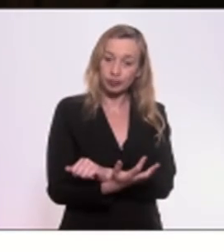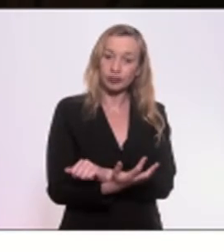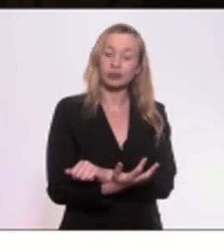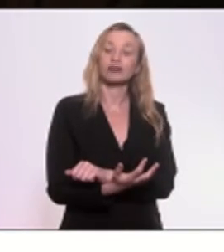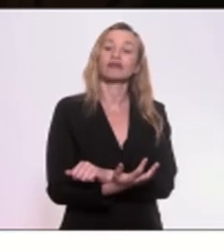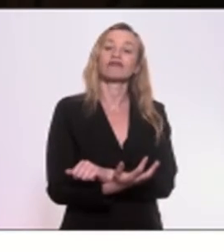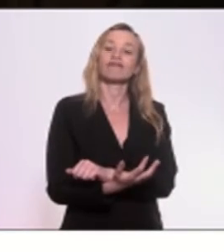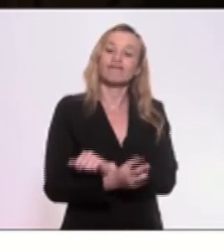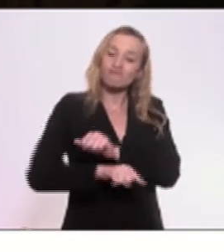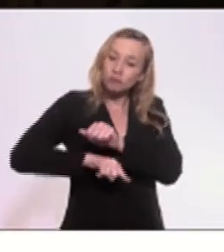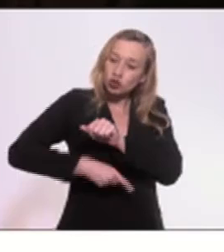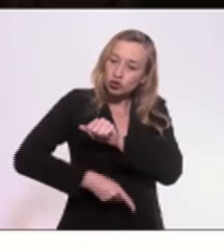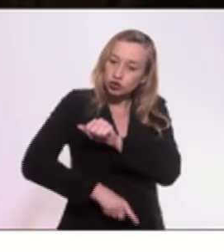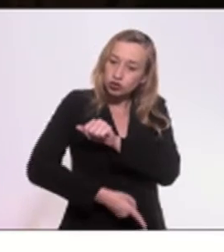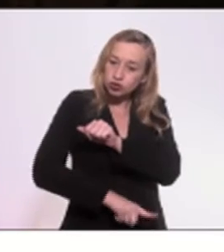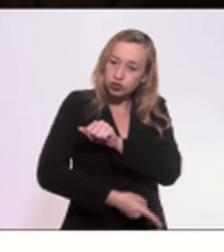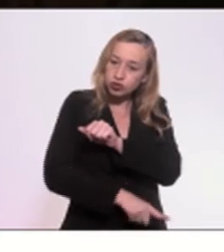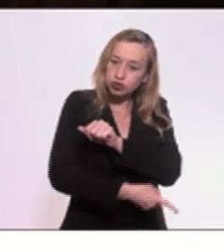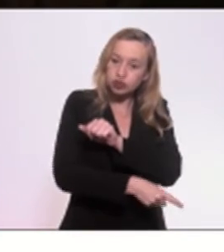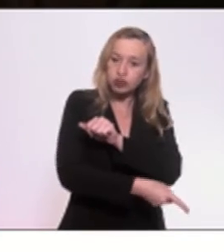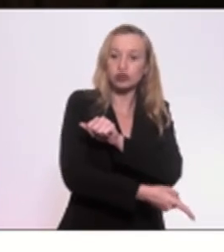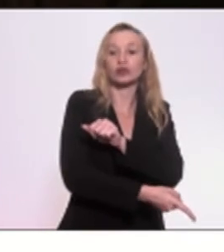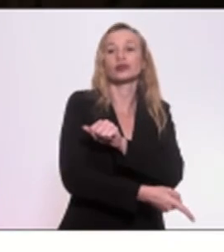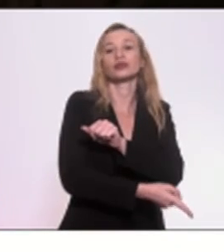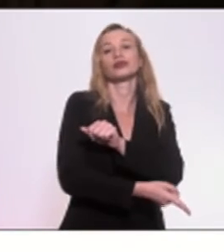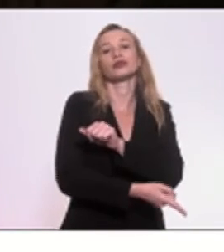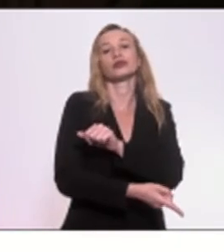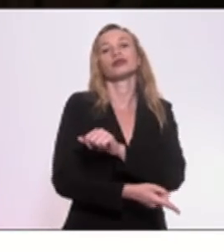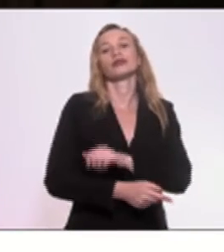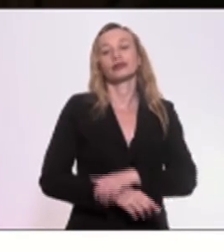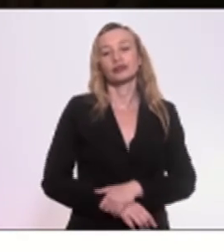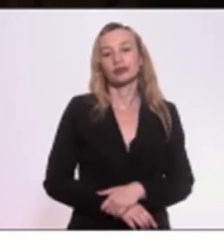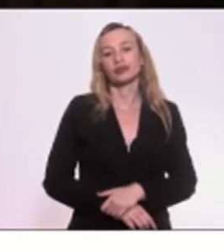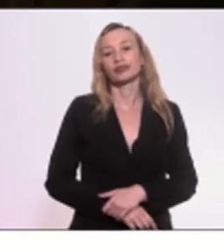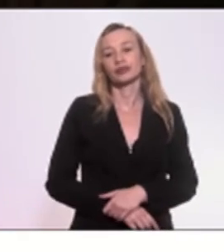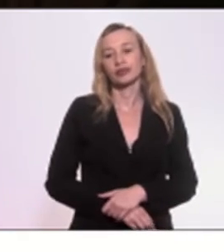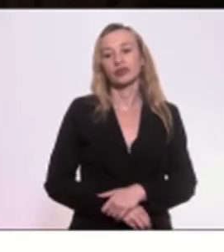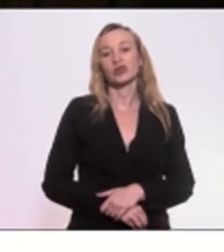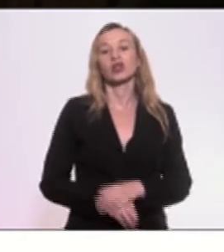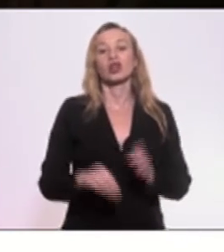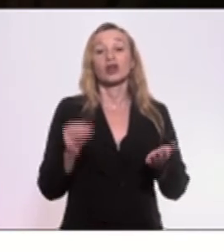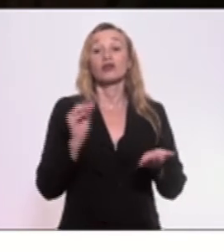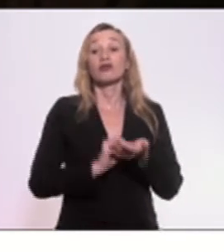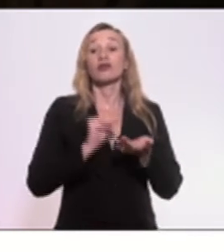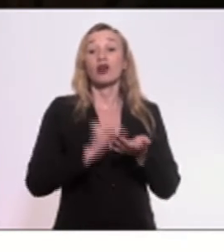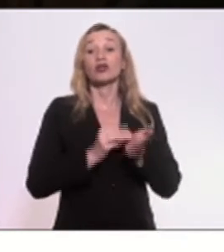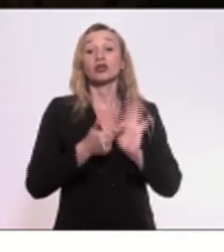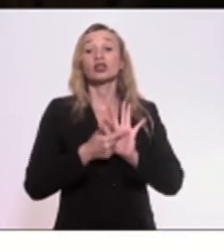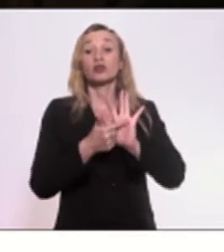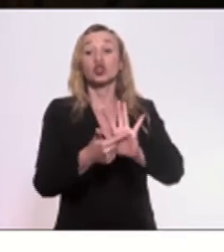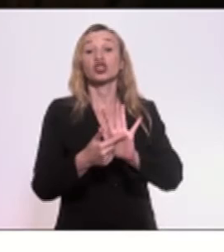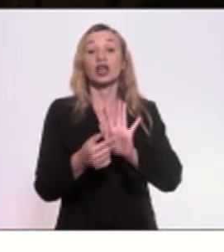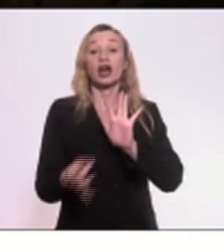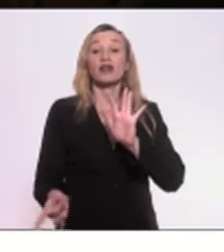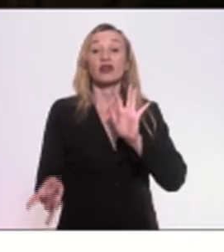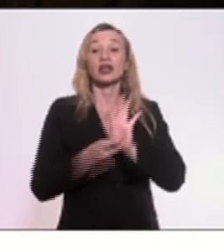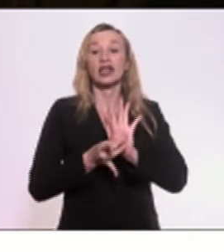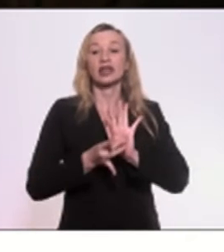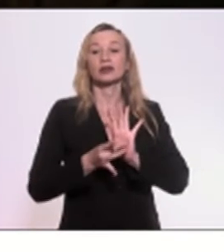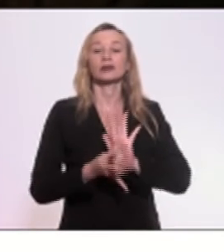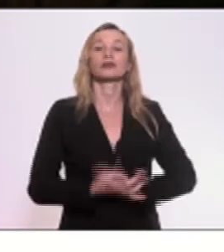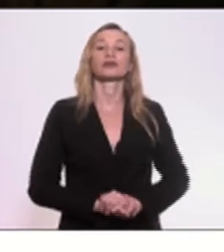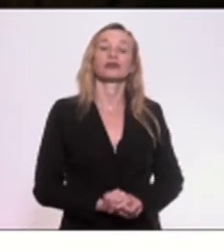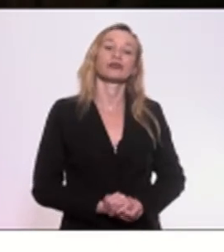com mais intensidade pela total ausência de transparência e